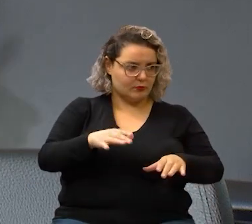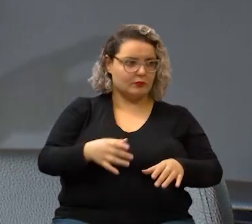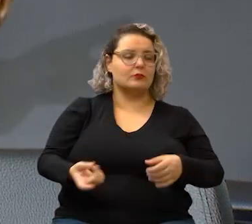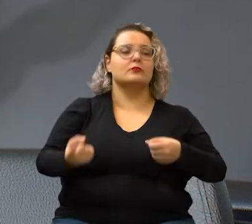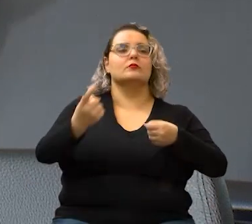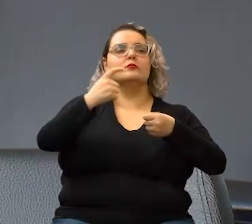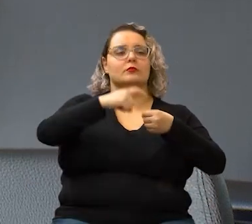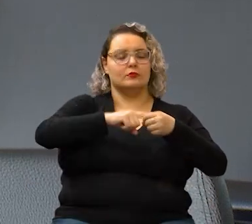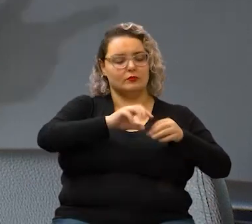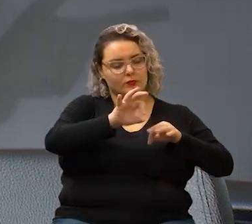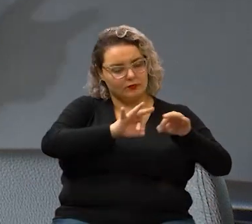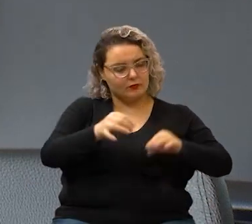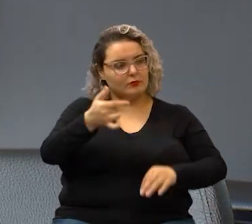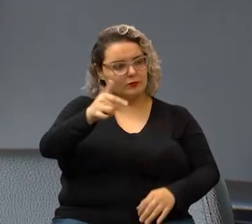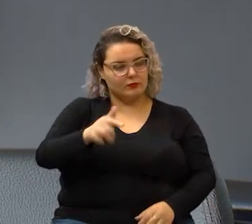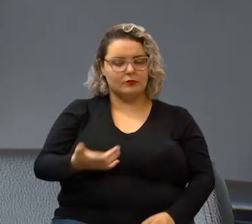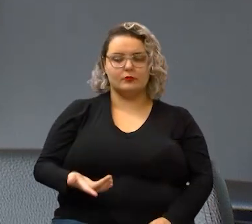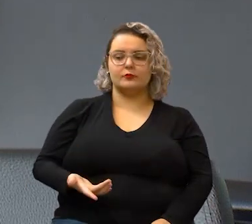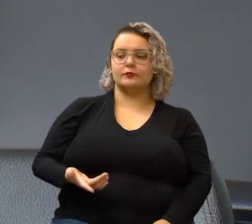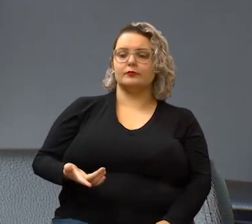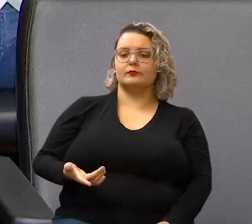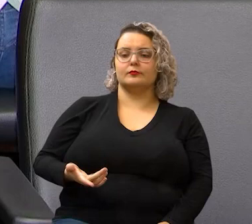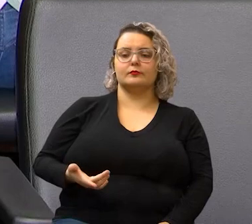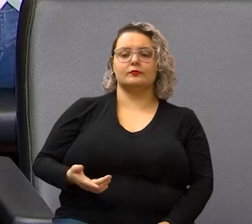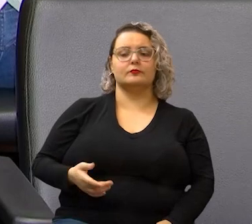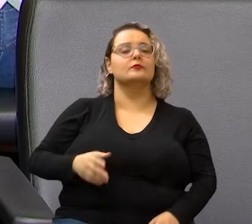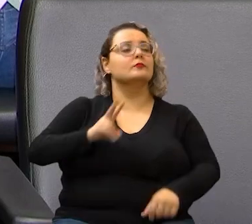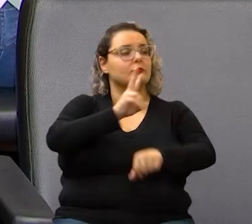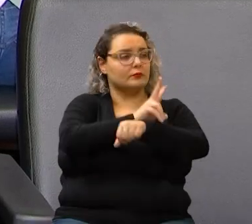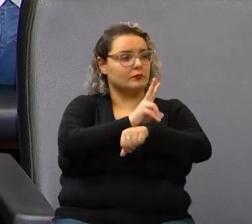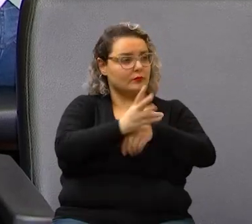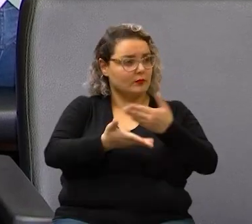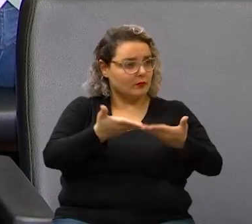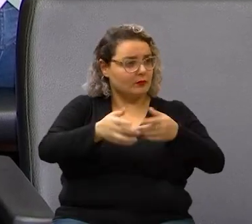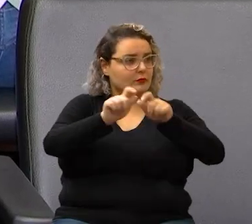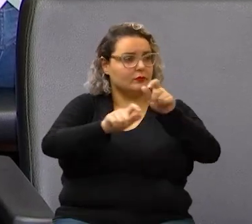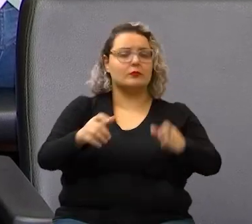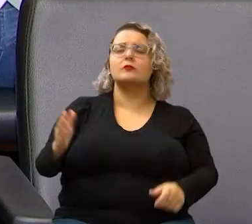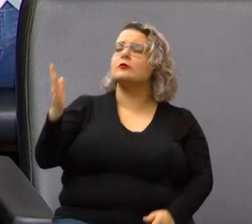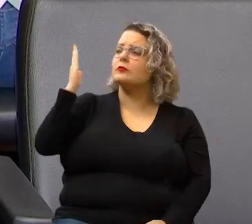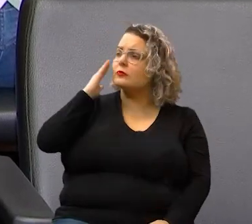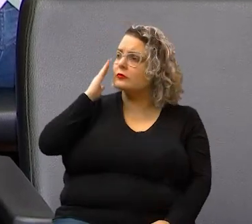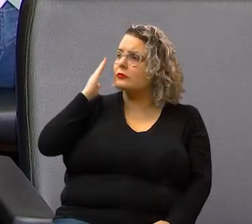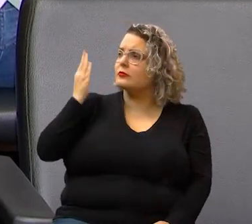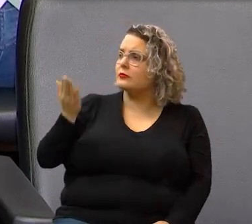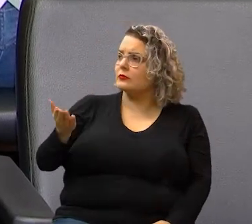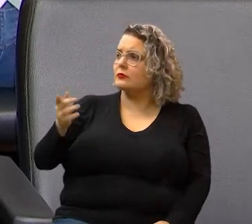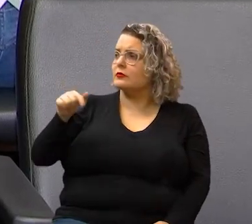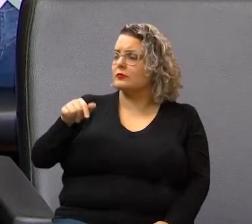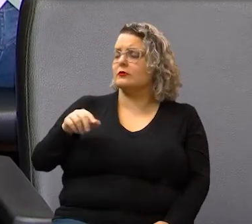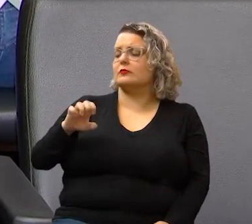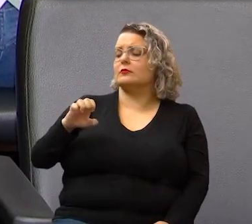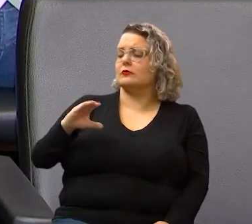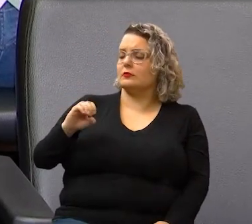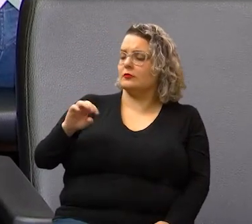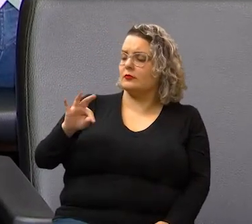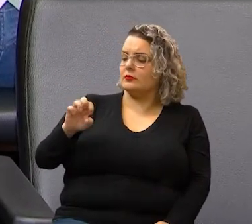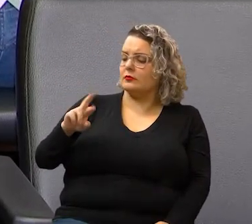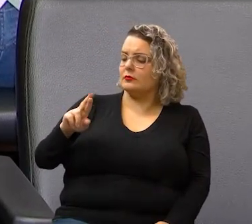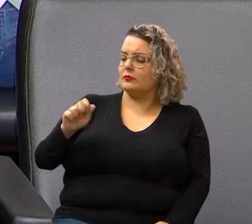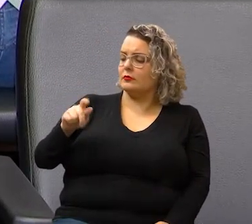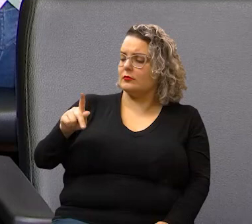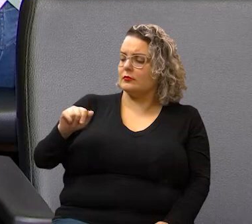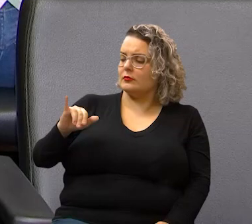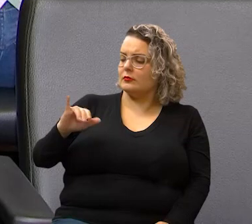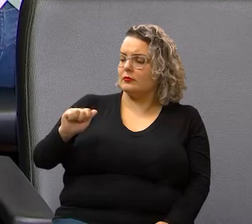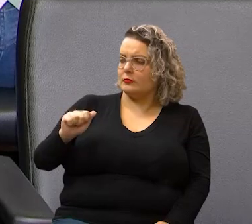saiu. Então, eu estou resgatando esse projeto novamente. A fim de cuidar das pessoas. E você entende que essa ecoterapia